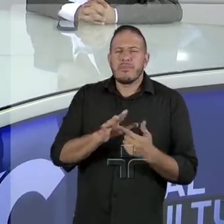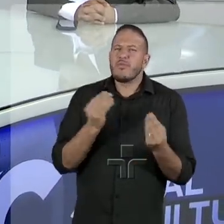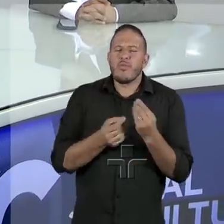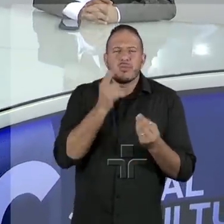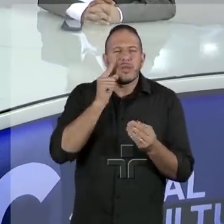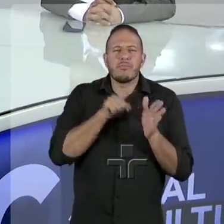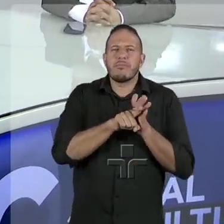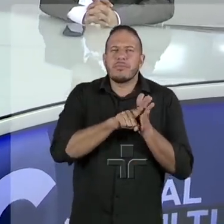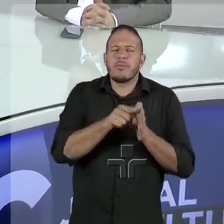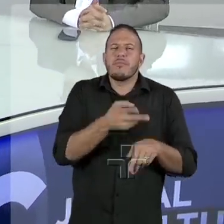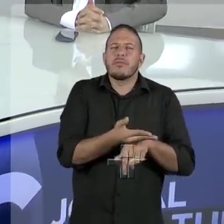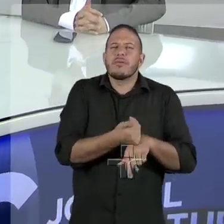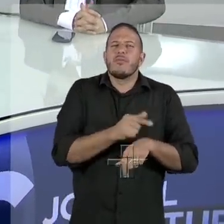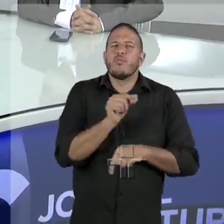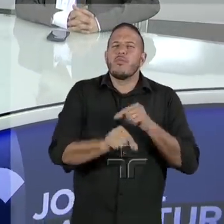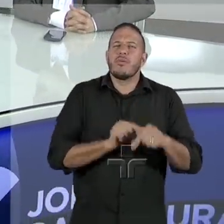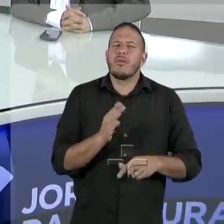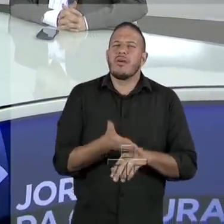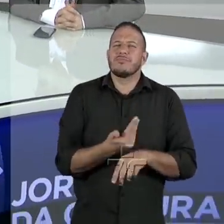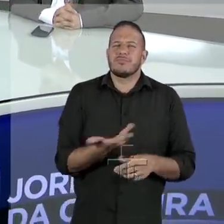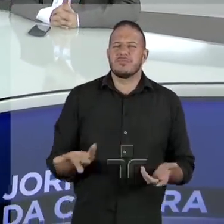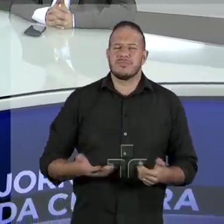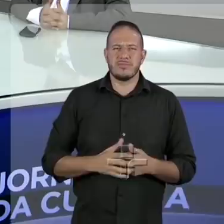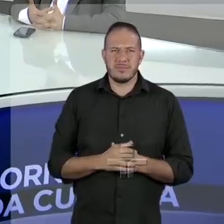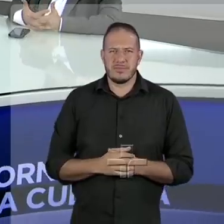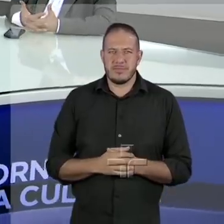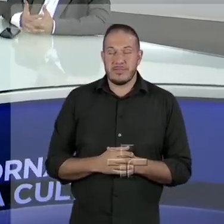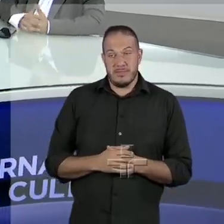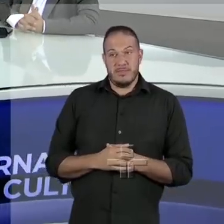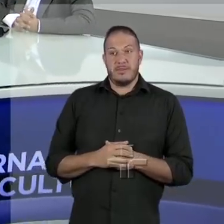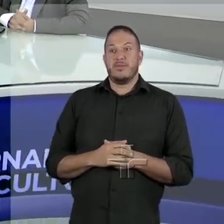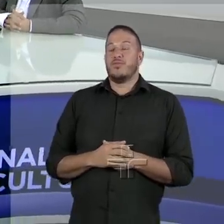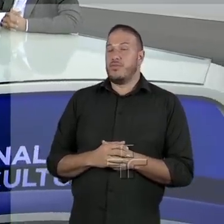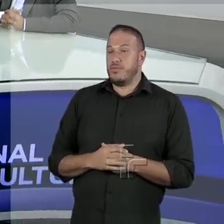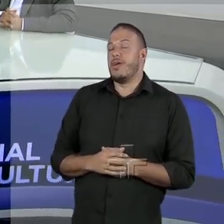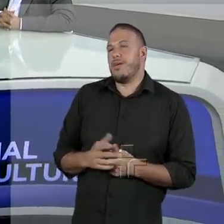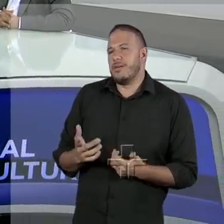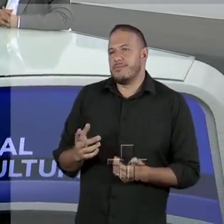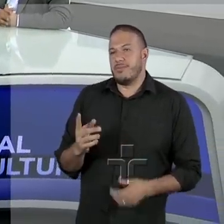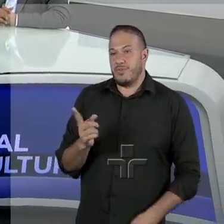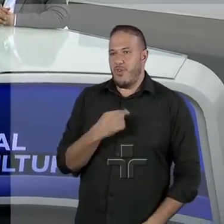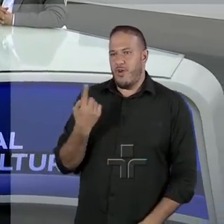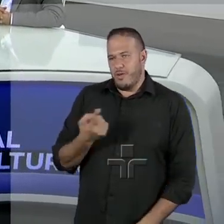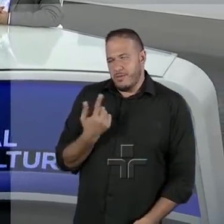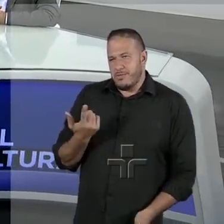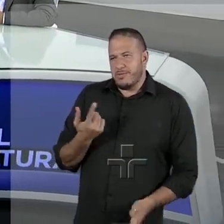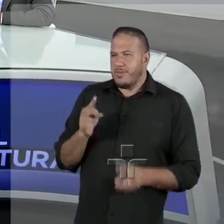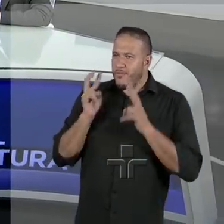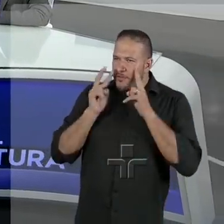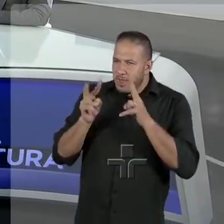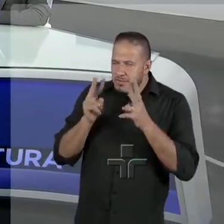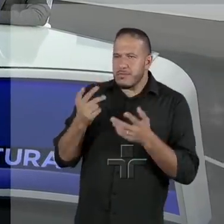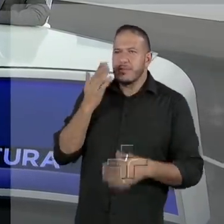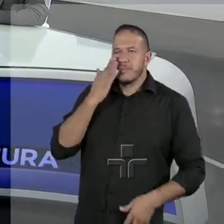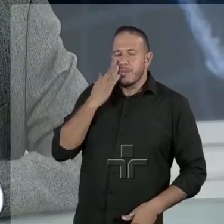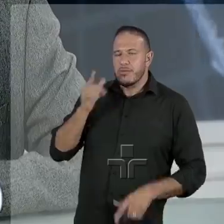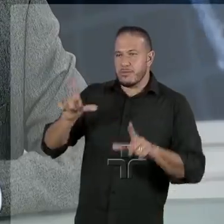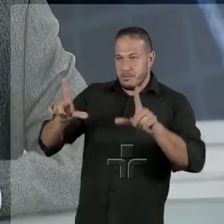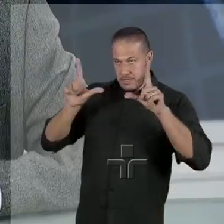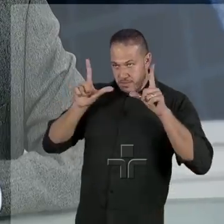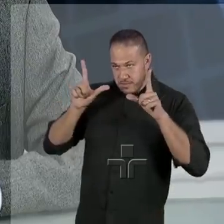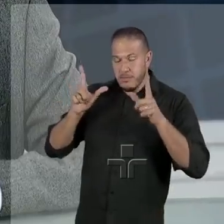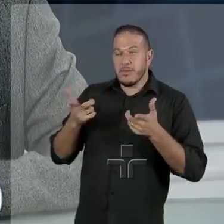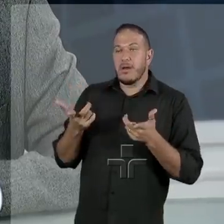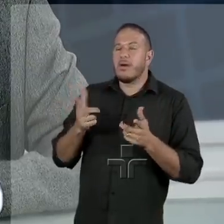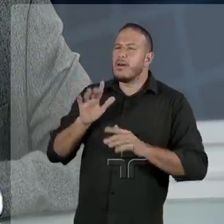levantadas previamente? Isso nos leva do lado de cá, né? Vendo isso pela mídia, nos leva à